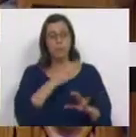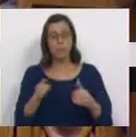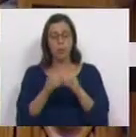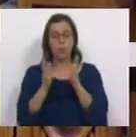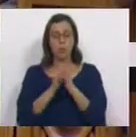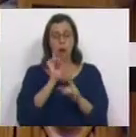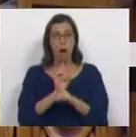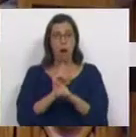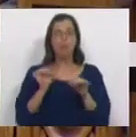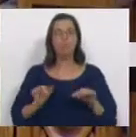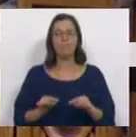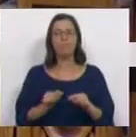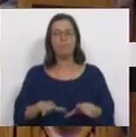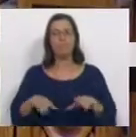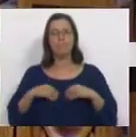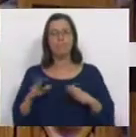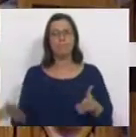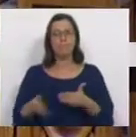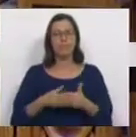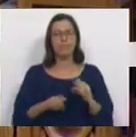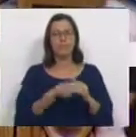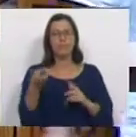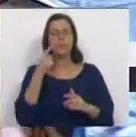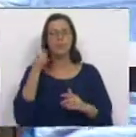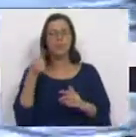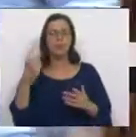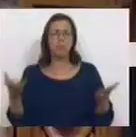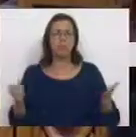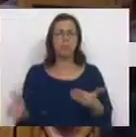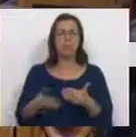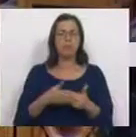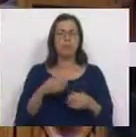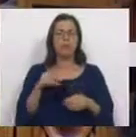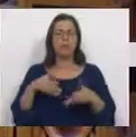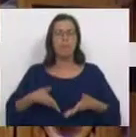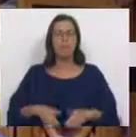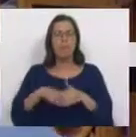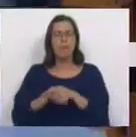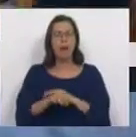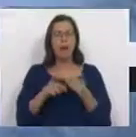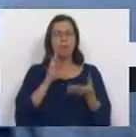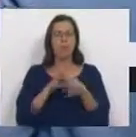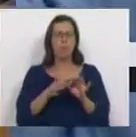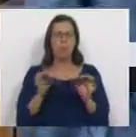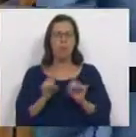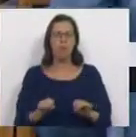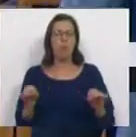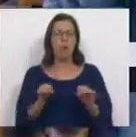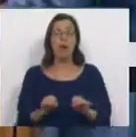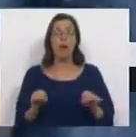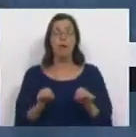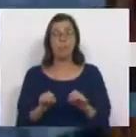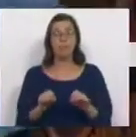a ser aplicada em toda a sua dimensão, admitiu o encerramento de várias especialidades ou mesmo o encerramento do bloco de partos, o que não fazia qualquer sentido,